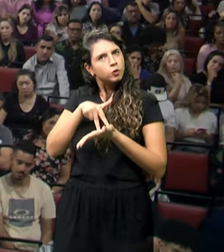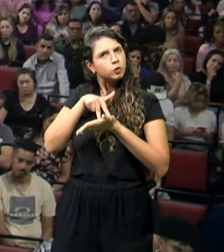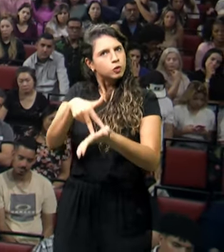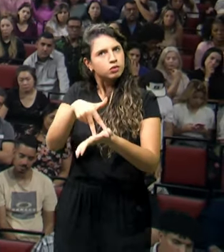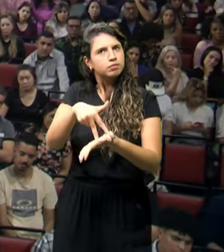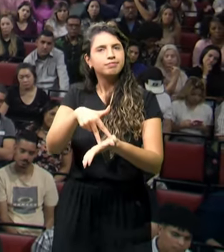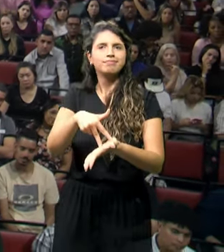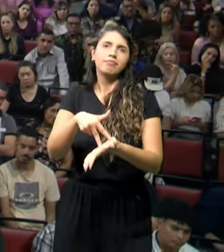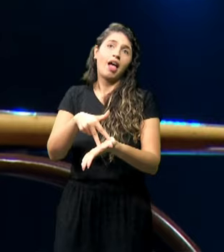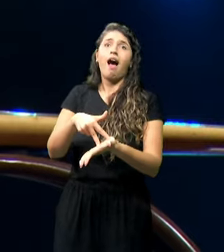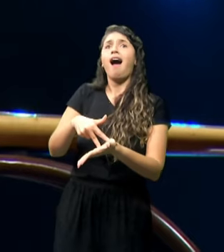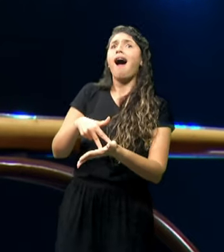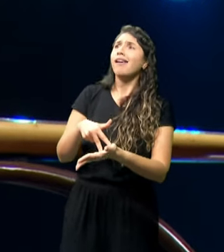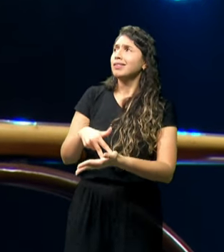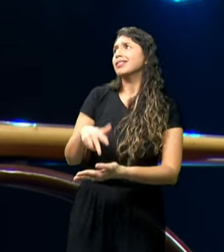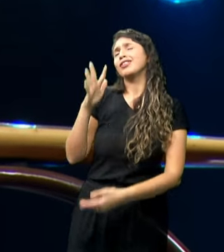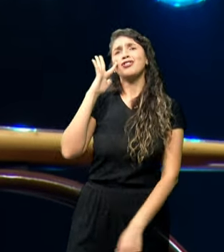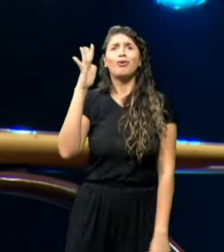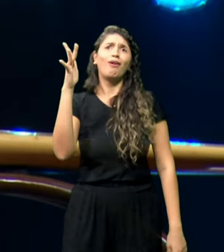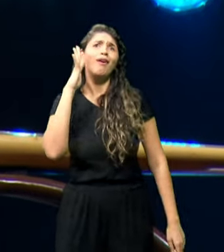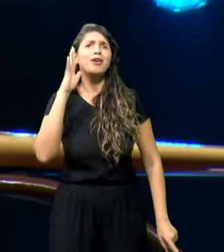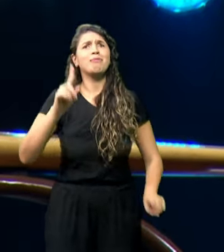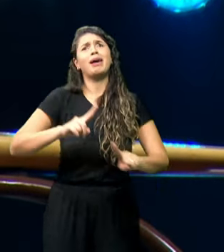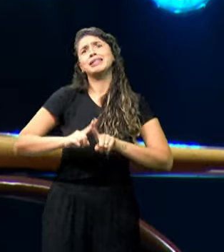Eu não sabia que ia ser tanta luta.